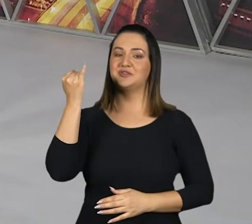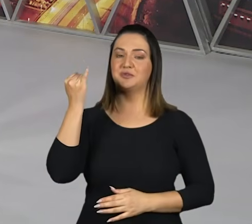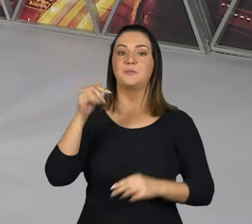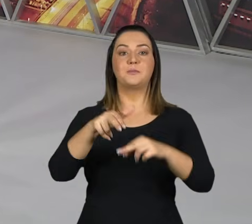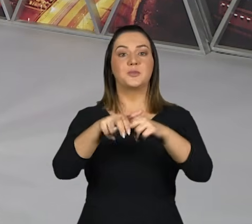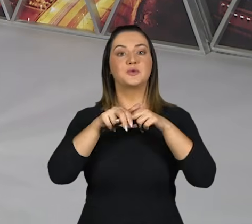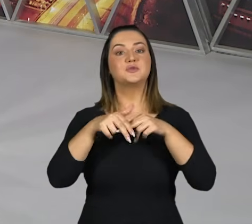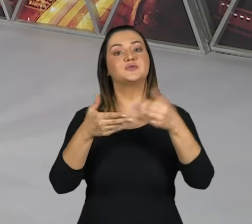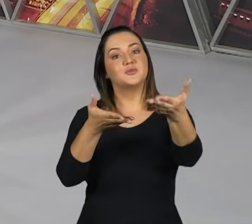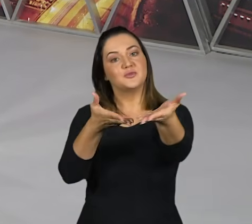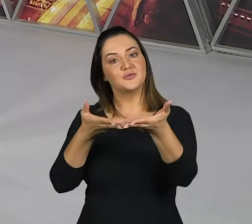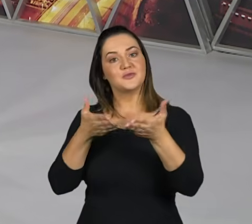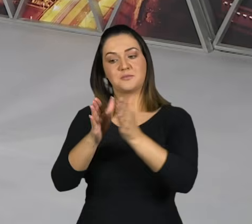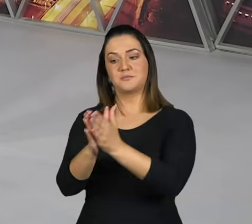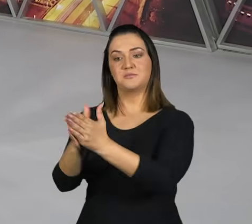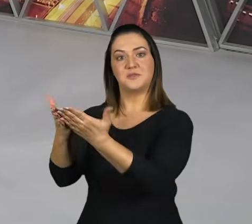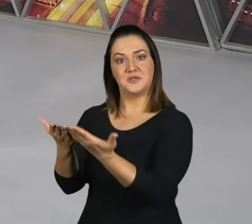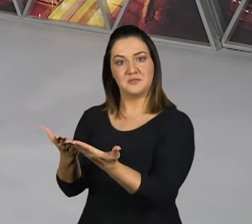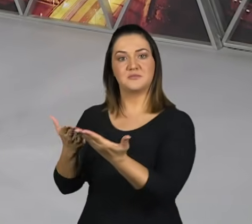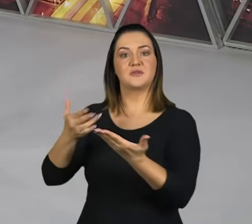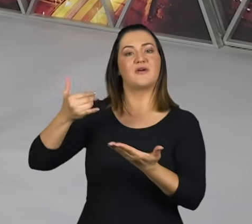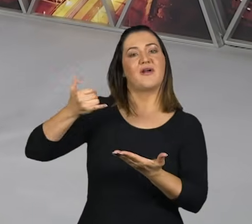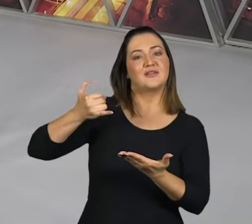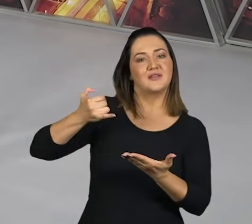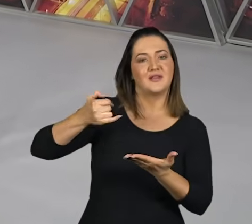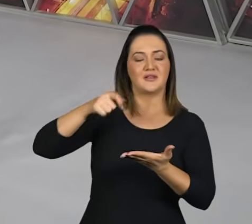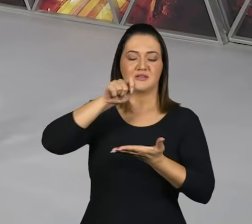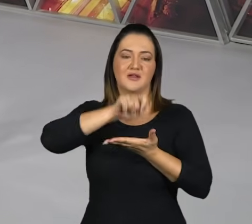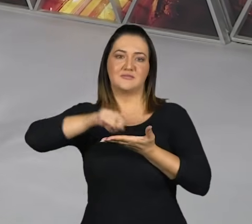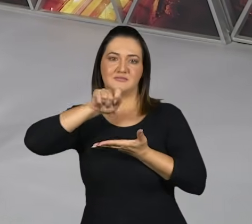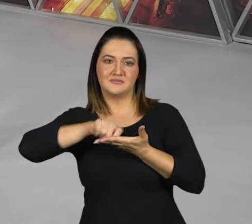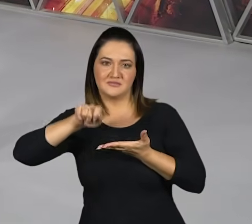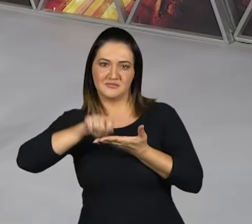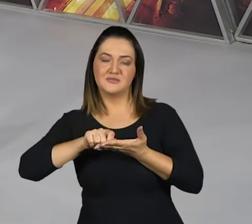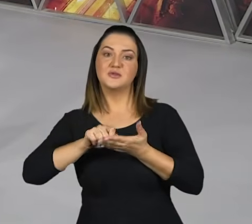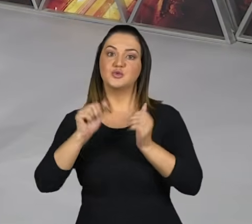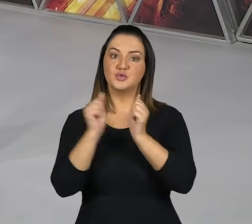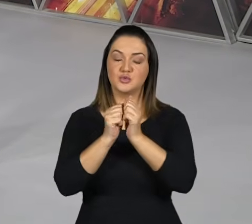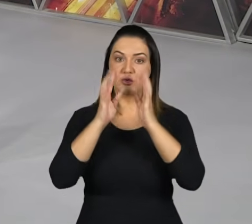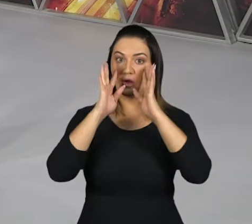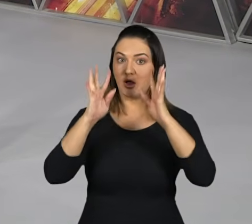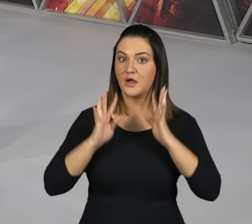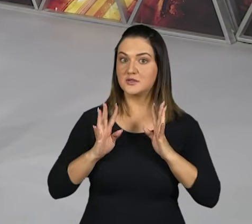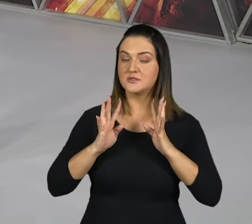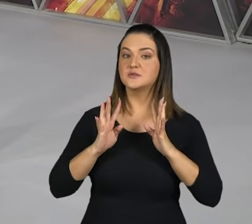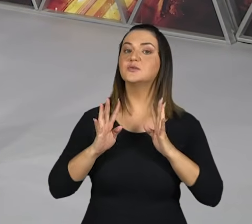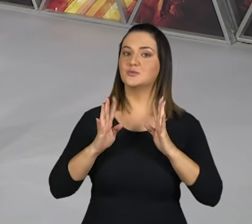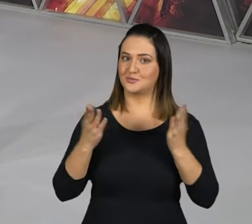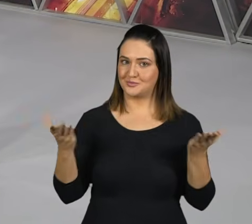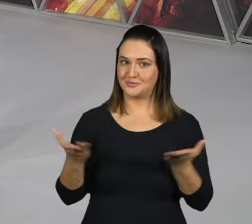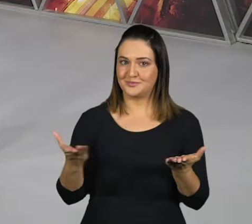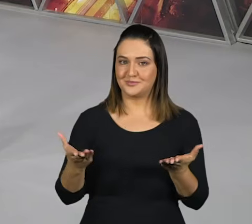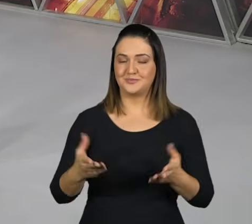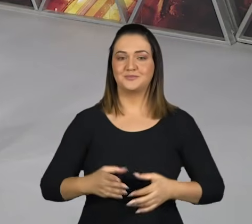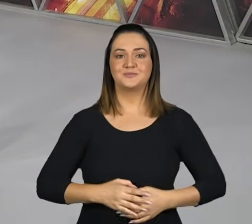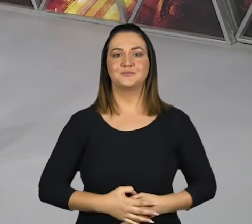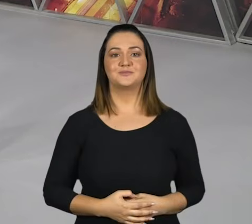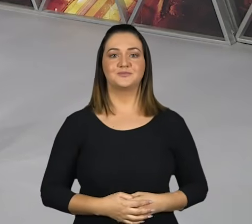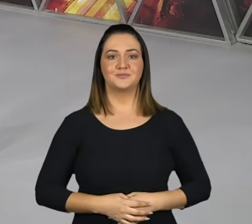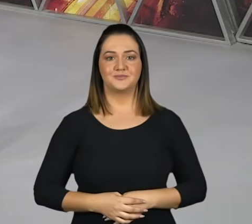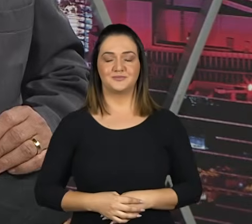quero convidar você a pegar sua Bíblia, pegar uma caneta, um caderno, anotar os textos e participar atentamente do programa de